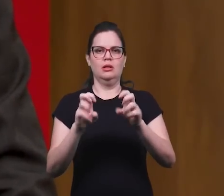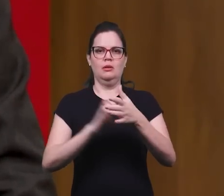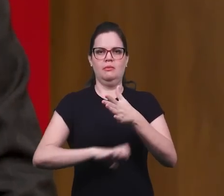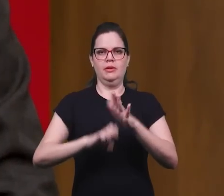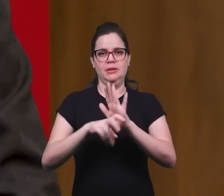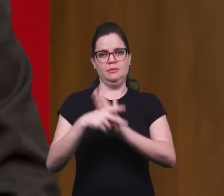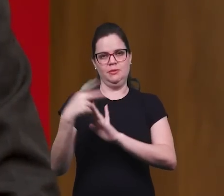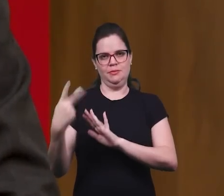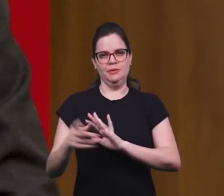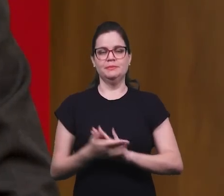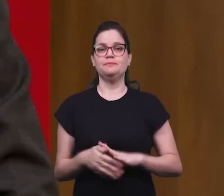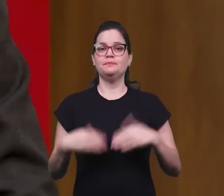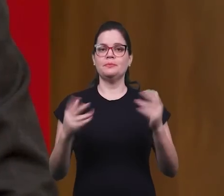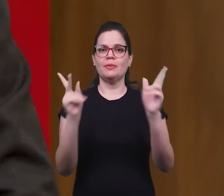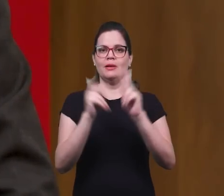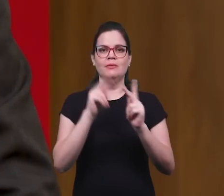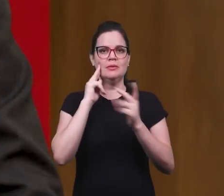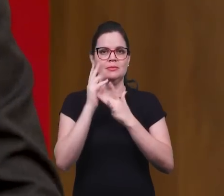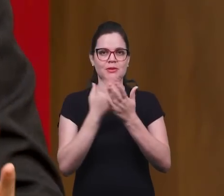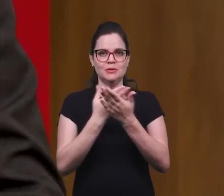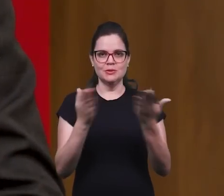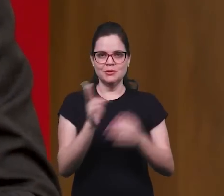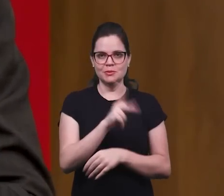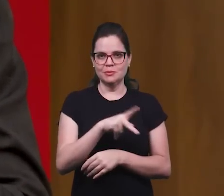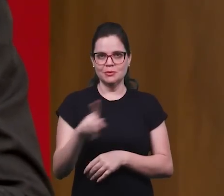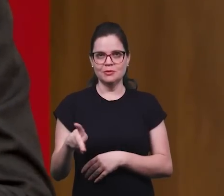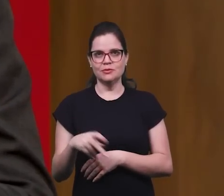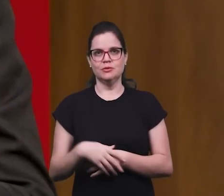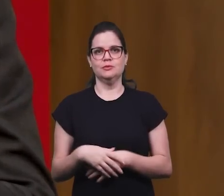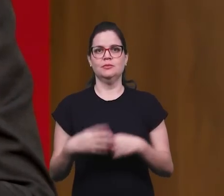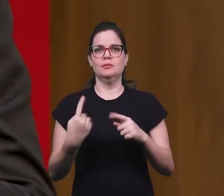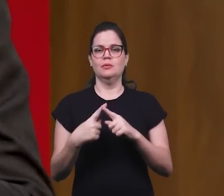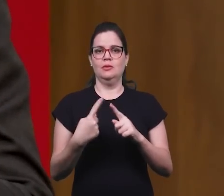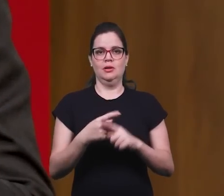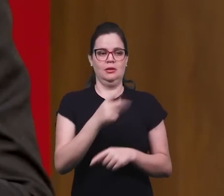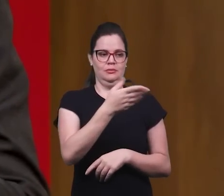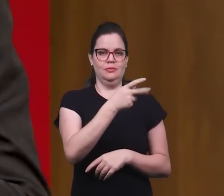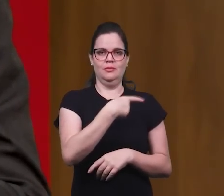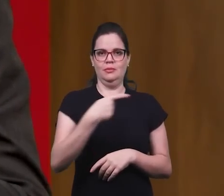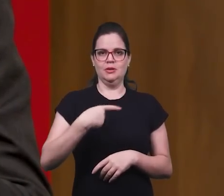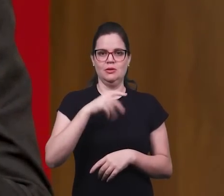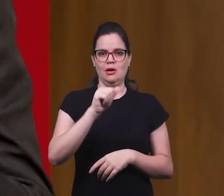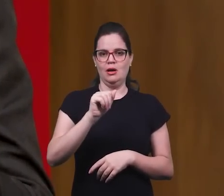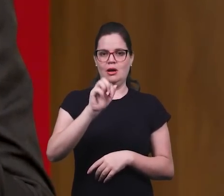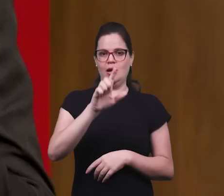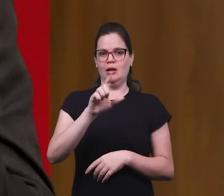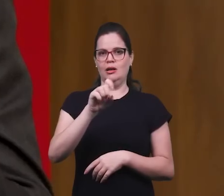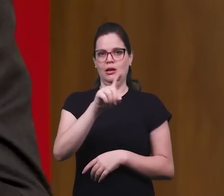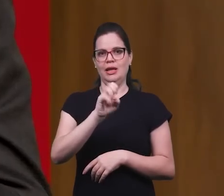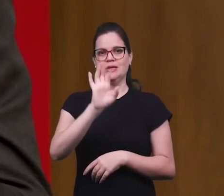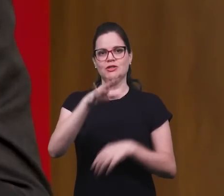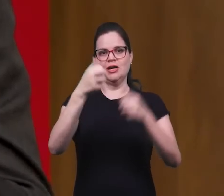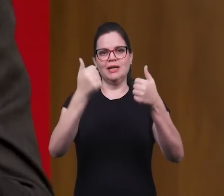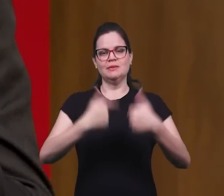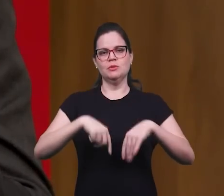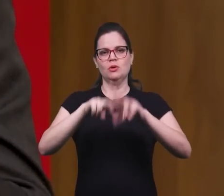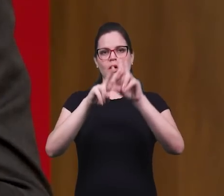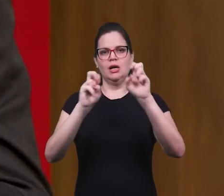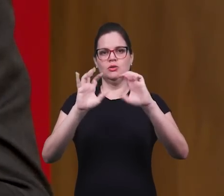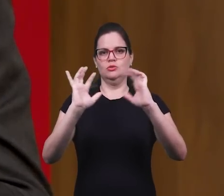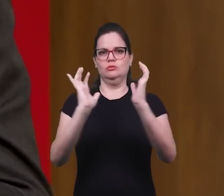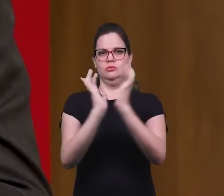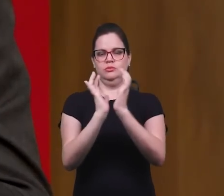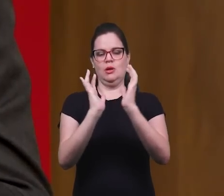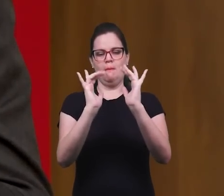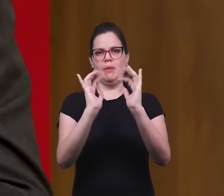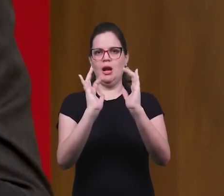Professor Miguel, a paz do Senhor. O professor Alex trouxe aqui já a respeito do cérebro humano, sistema nervoso